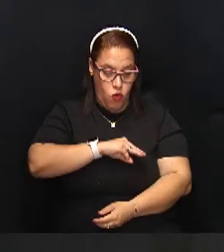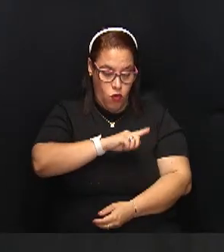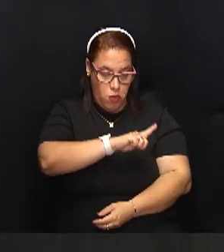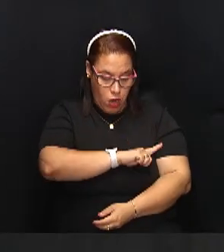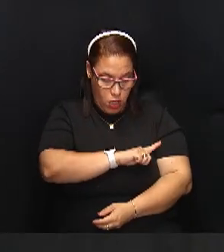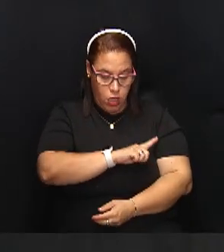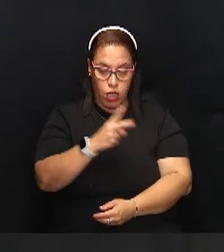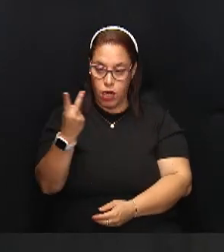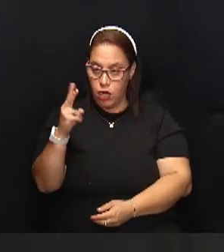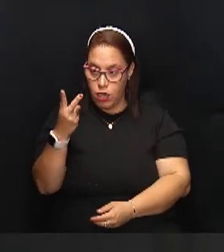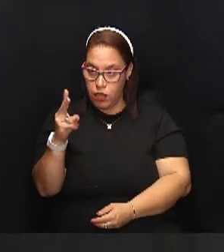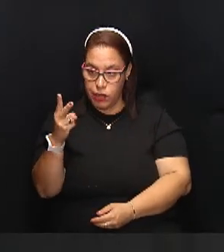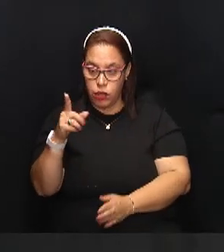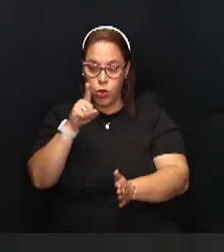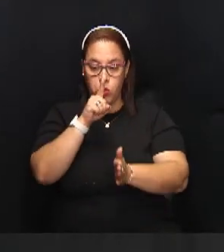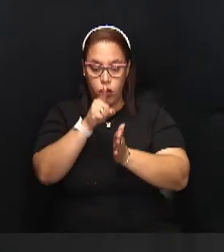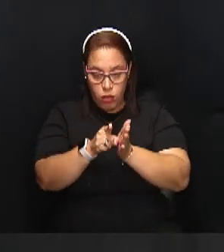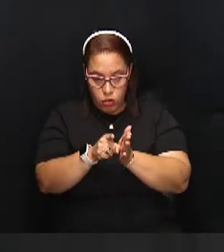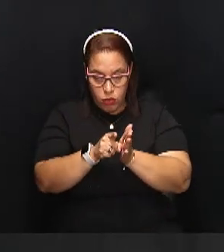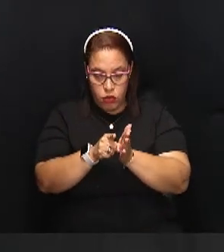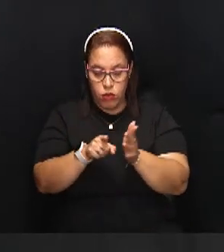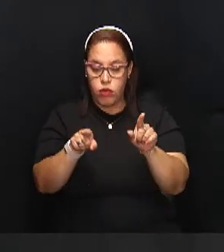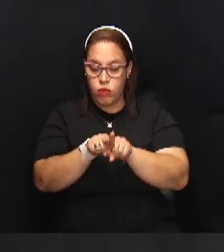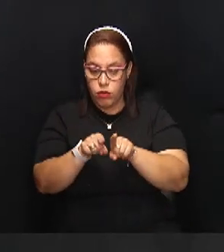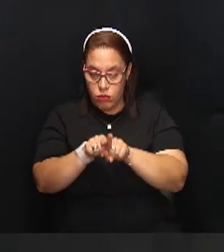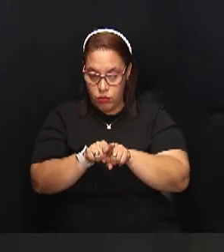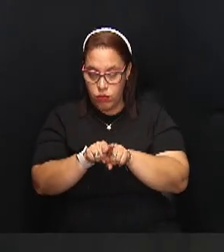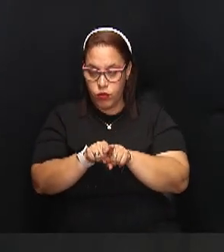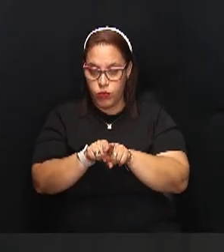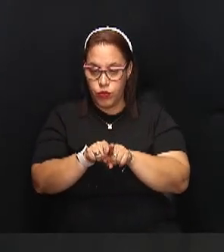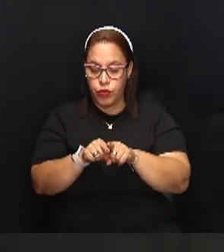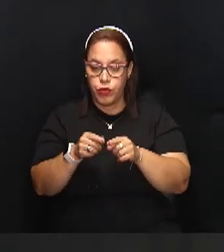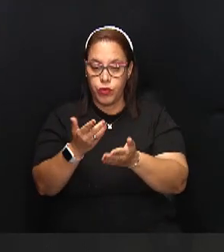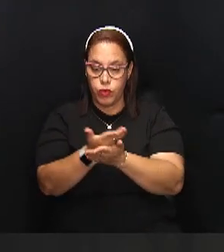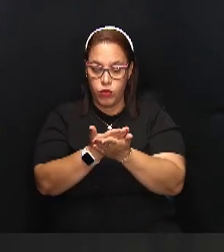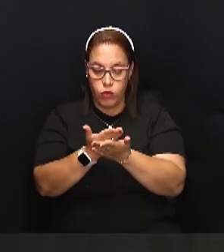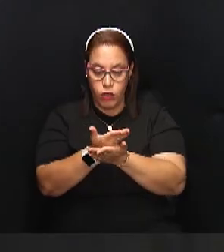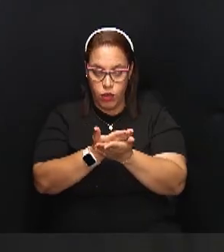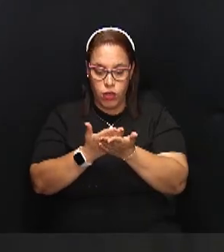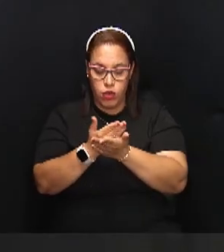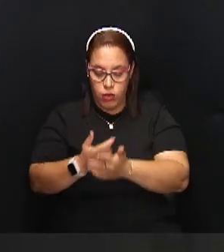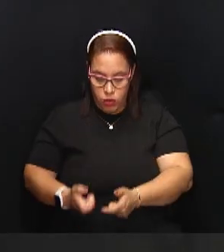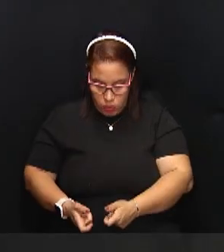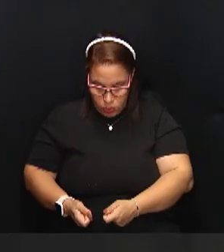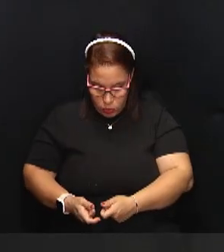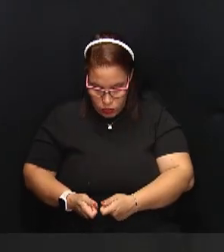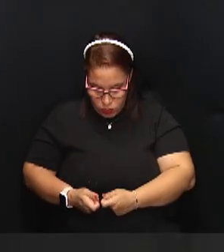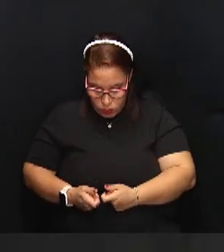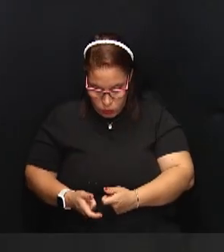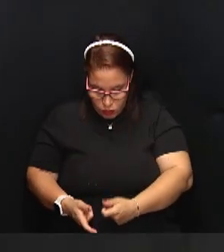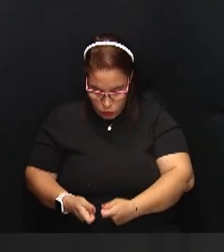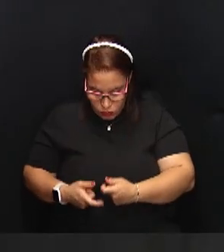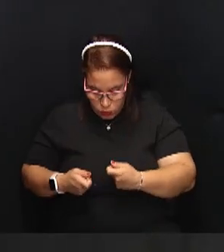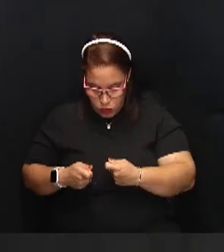aparelhos para diagnóstico e também para tratamento de câncer de bexiga. Então, você faz